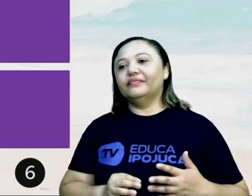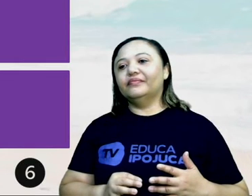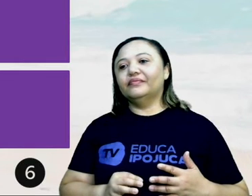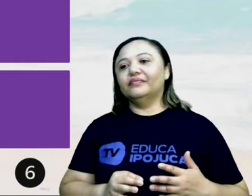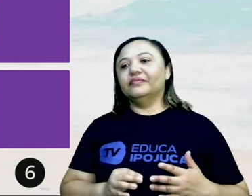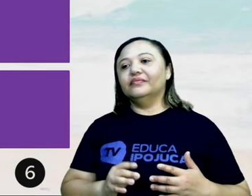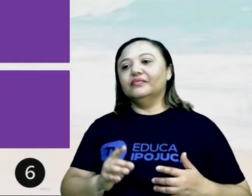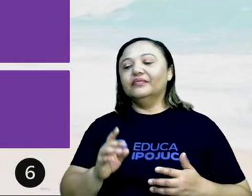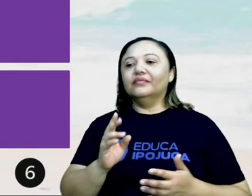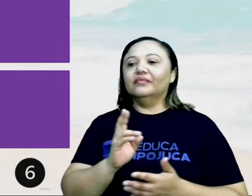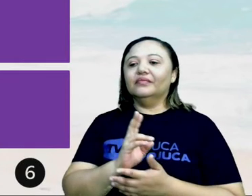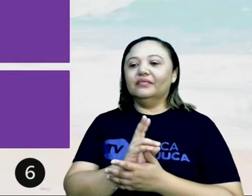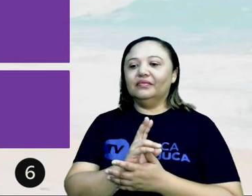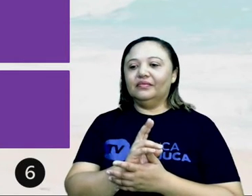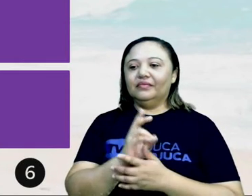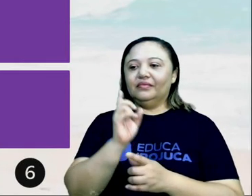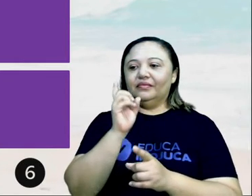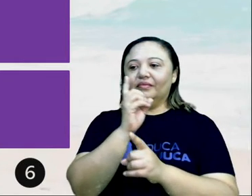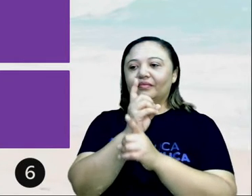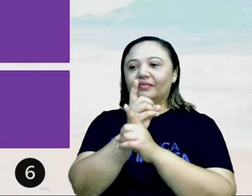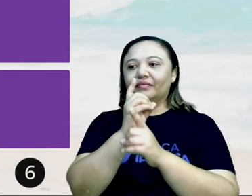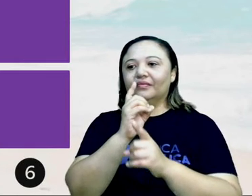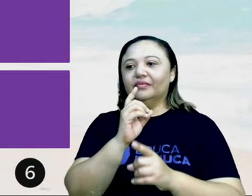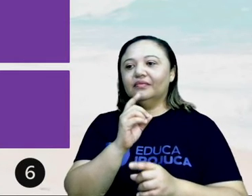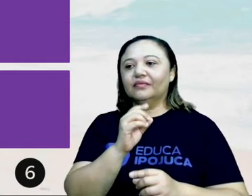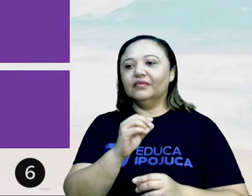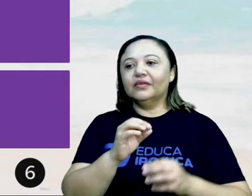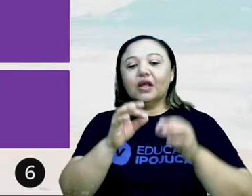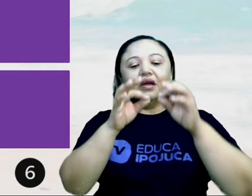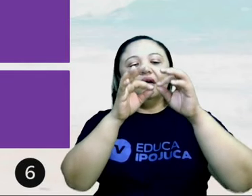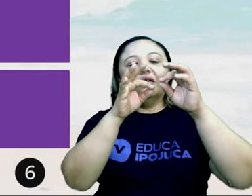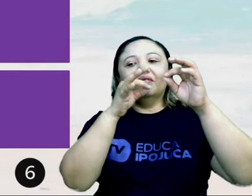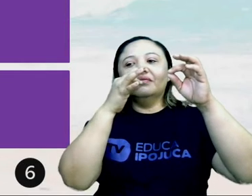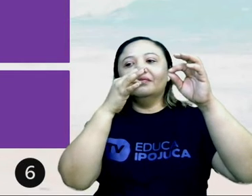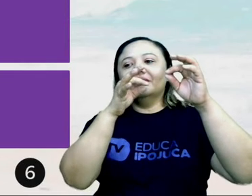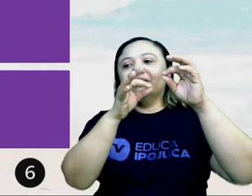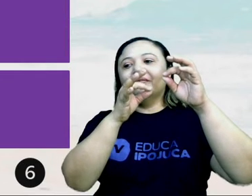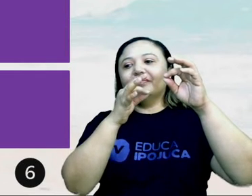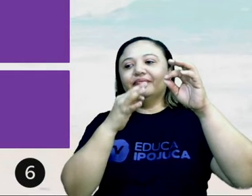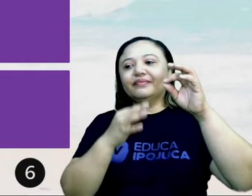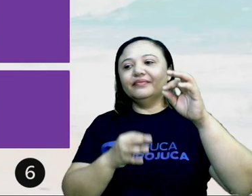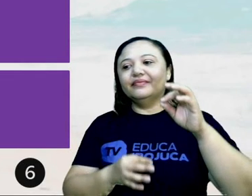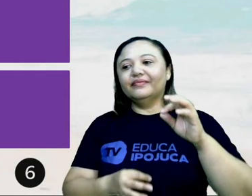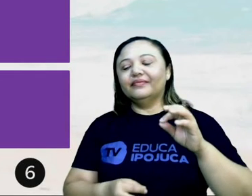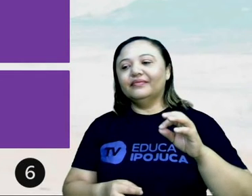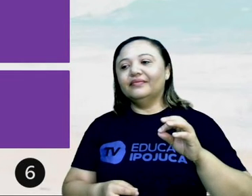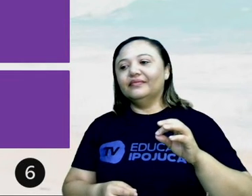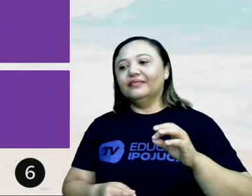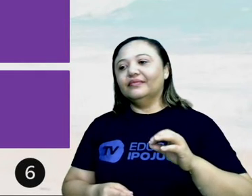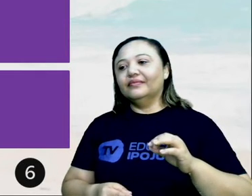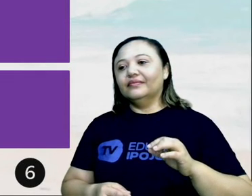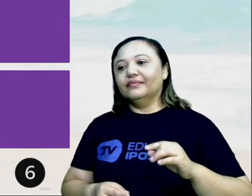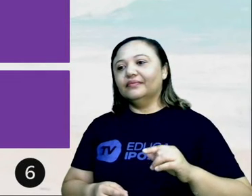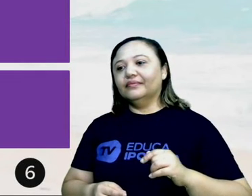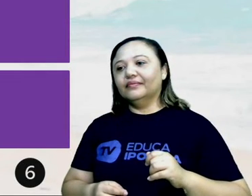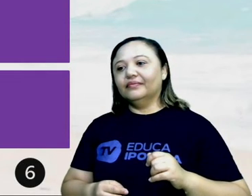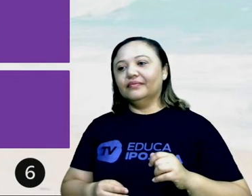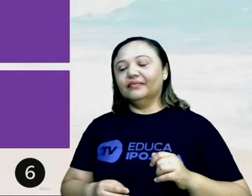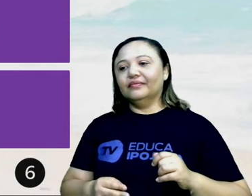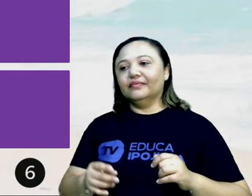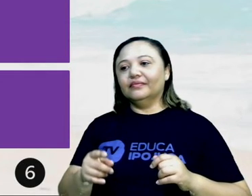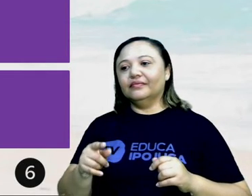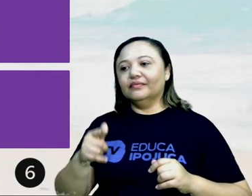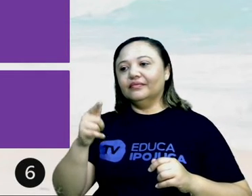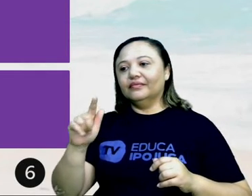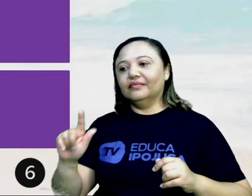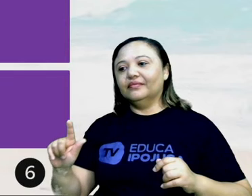linha. E a gente vai encontrar o que aqui no 2, 4? Uva. Legal, né? E